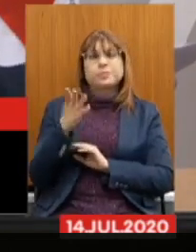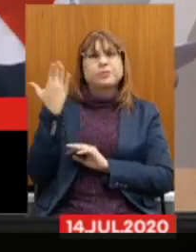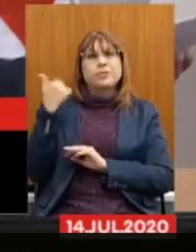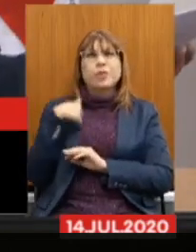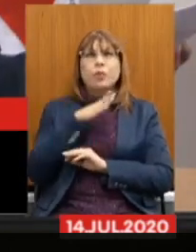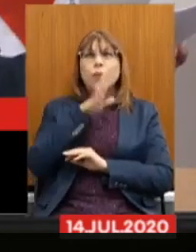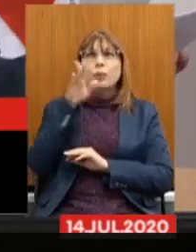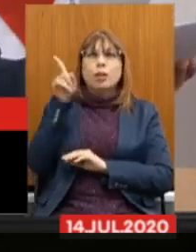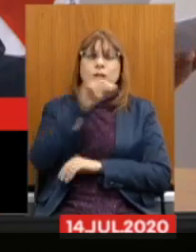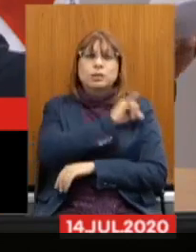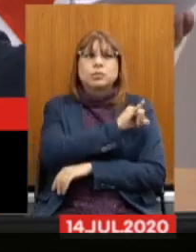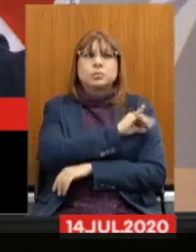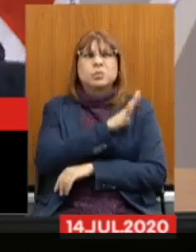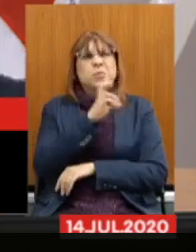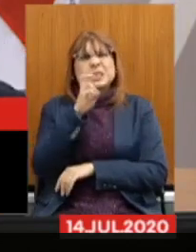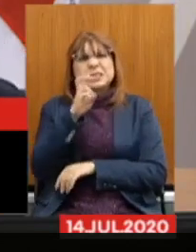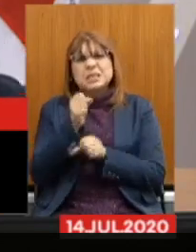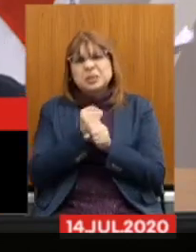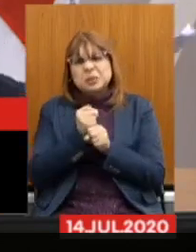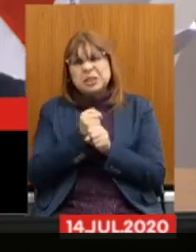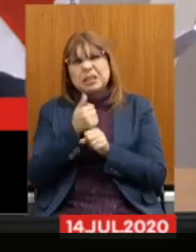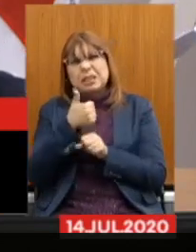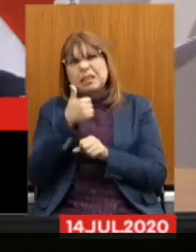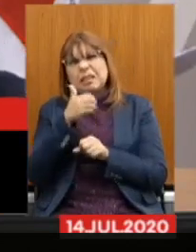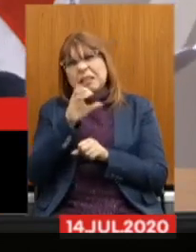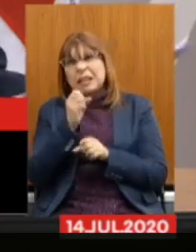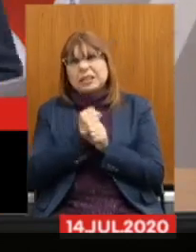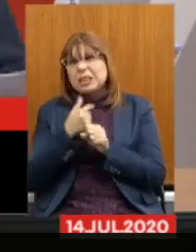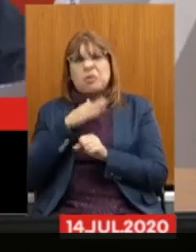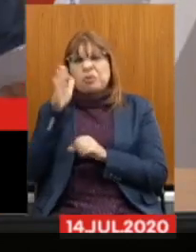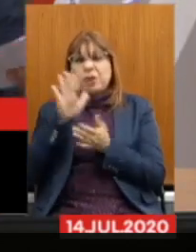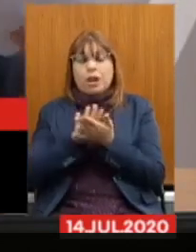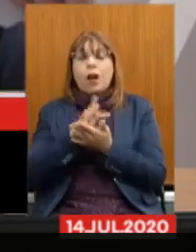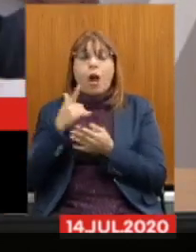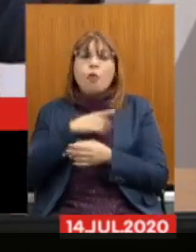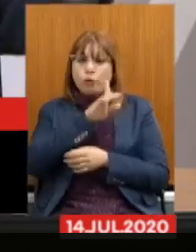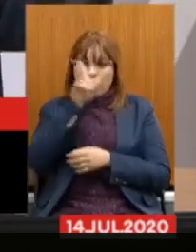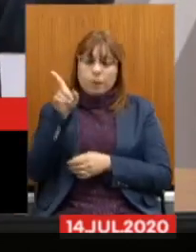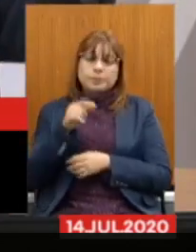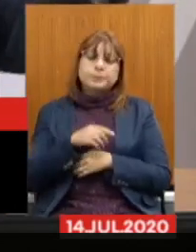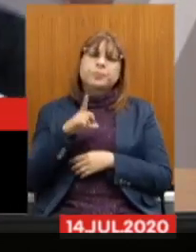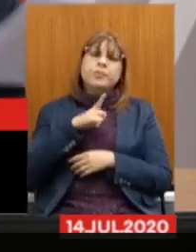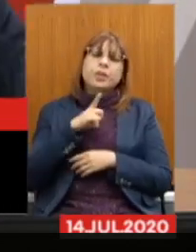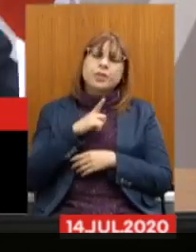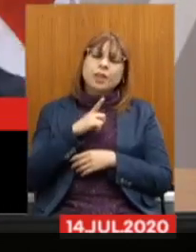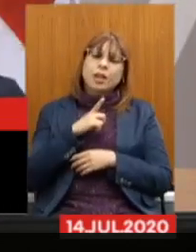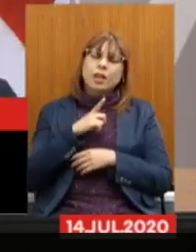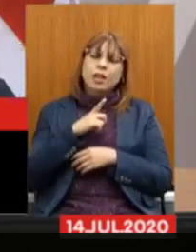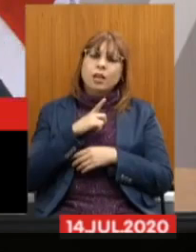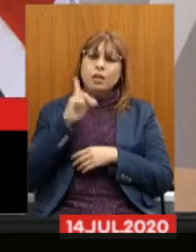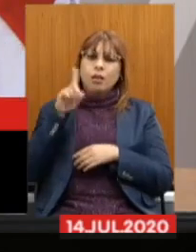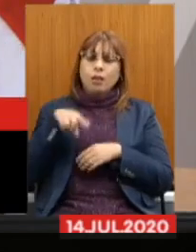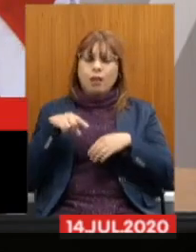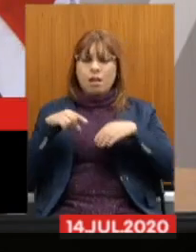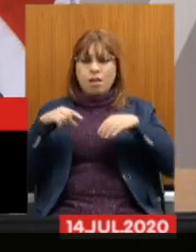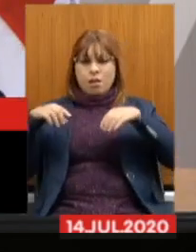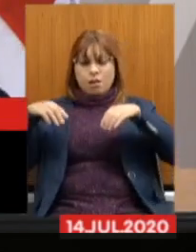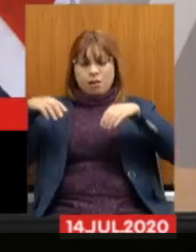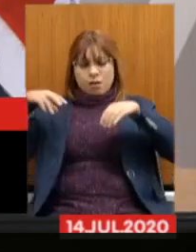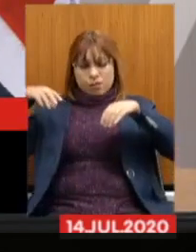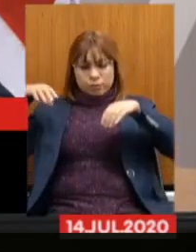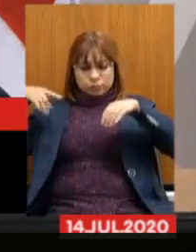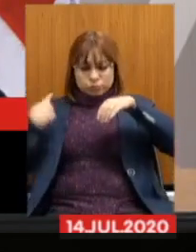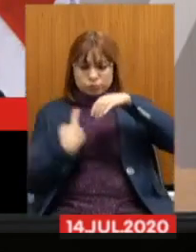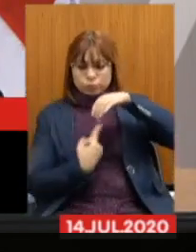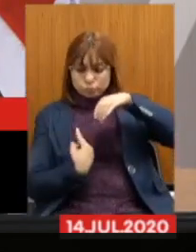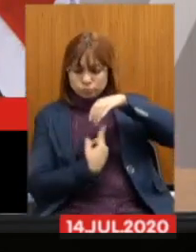uns 5 ou 10 anos que eu não ia lá, tinha um túnel Marcelo de Alencar, lá onde era, próximo à rodoviária